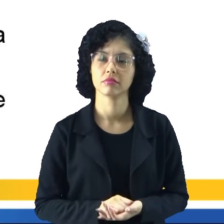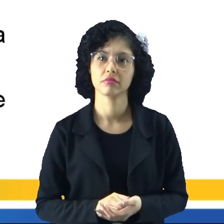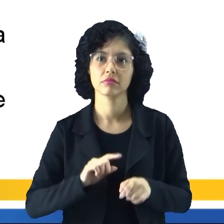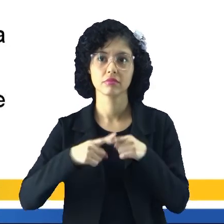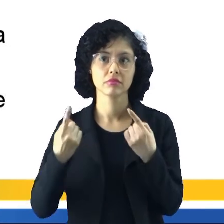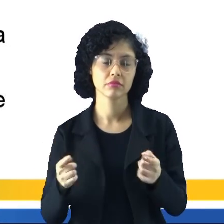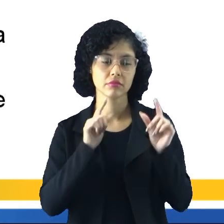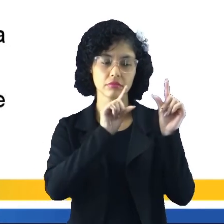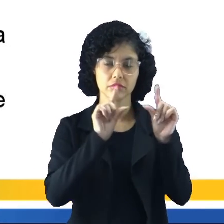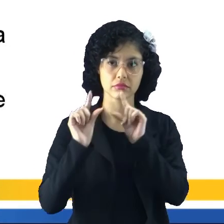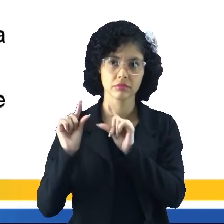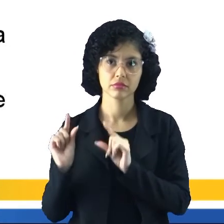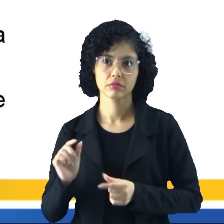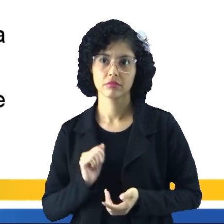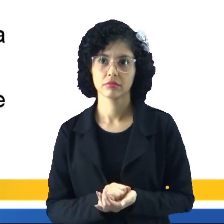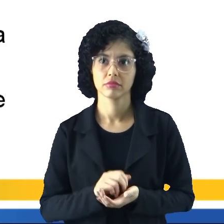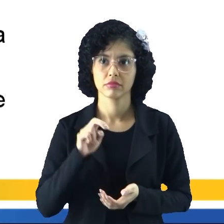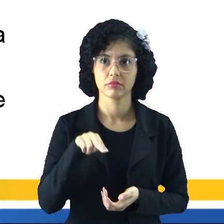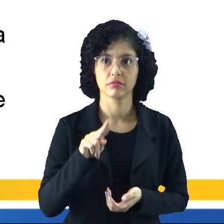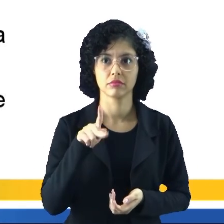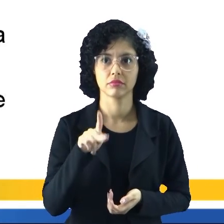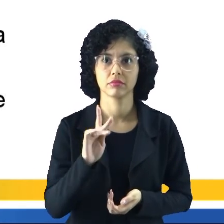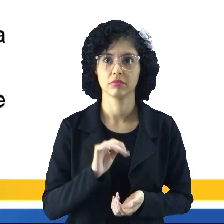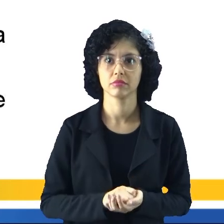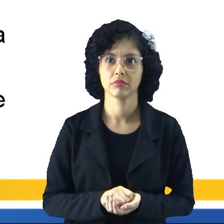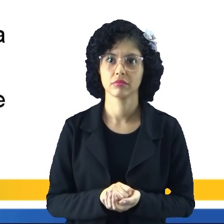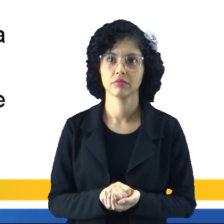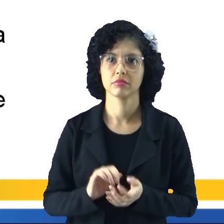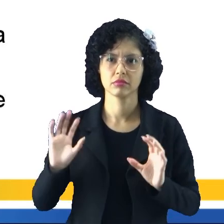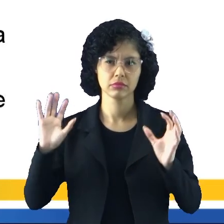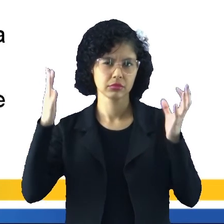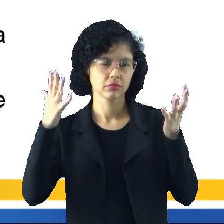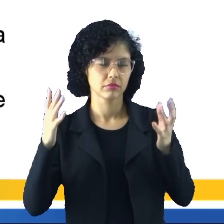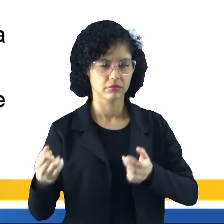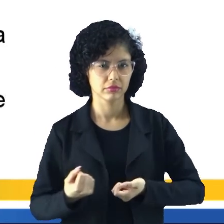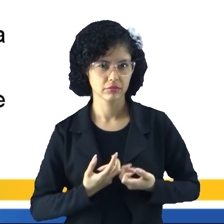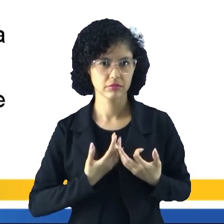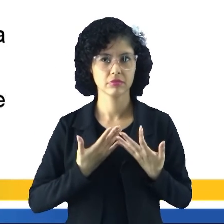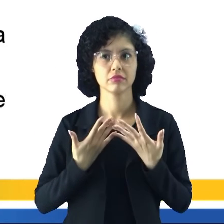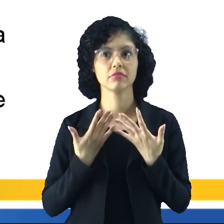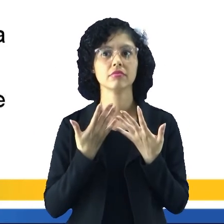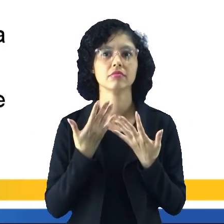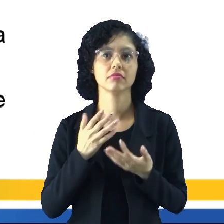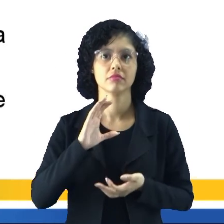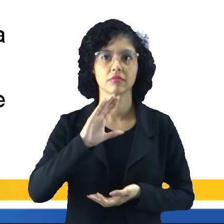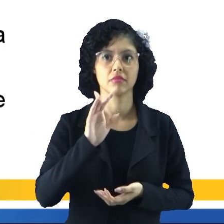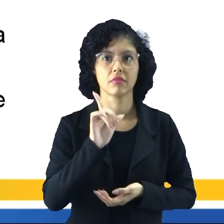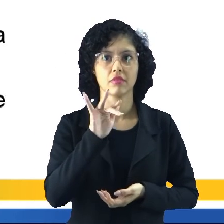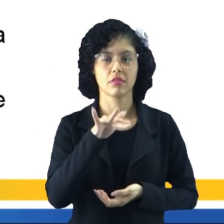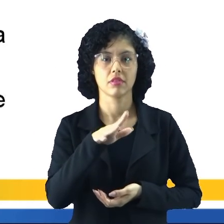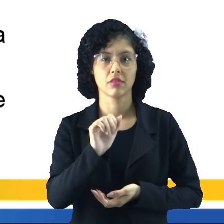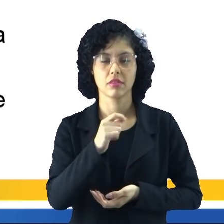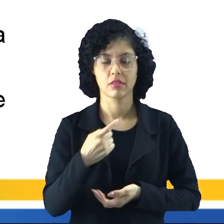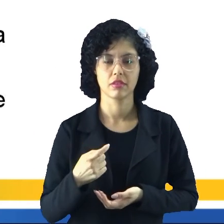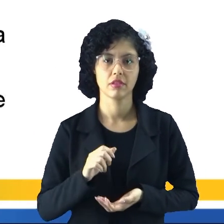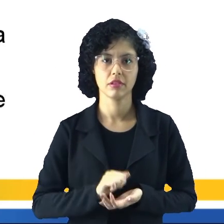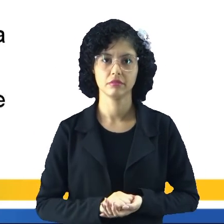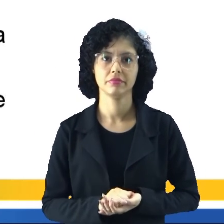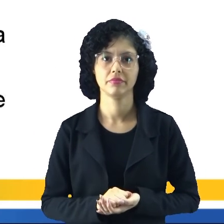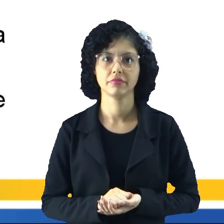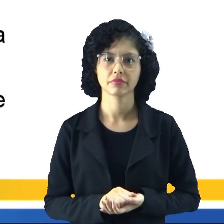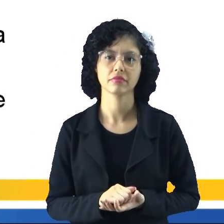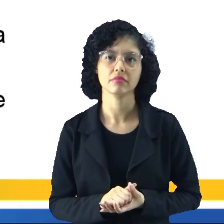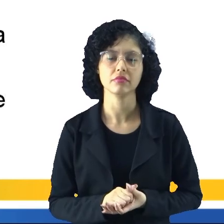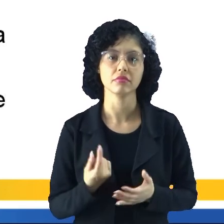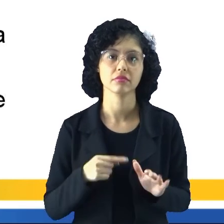Na tira, o cartunista Nick atinge o clímax dessa intenção. Olha só, esse clímax, né, ele dentro do